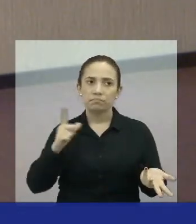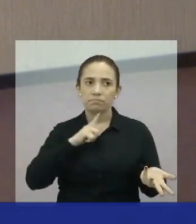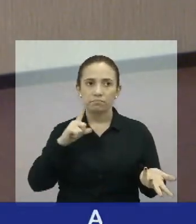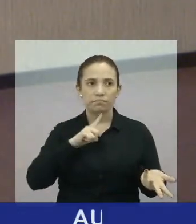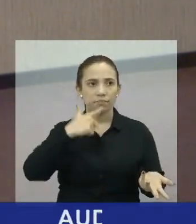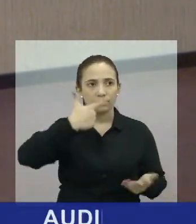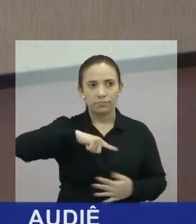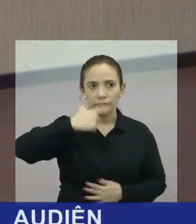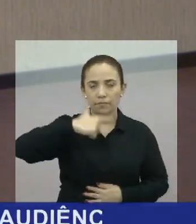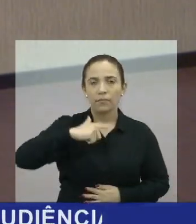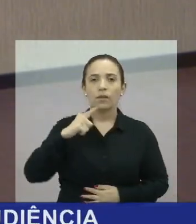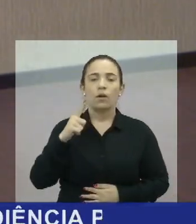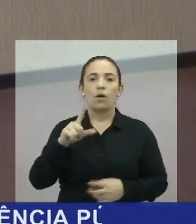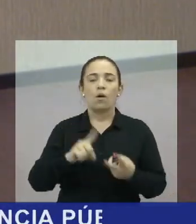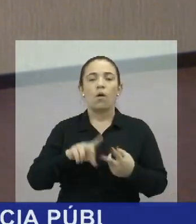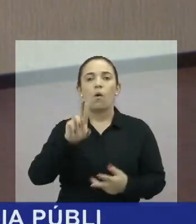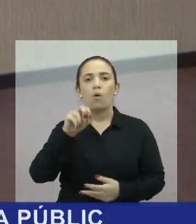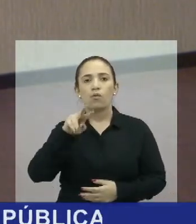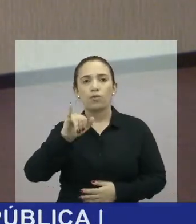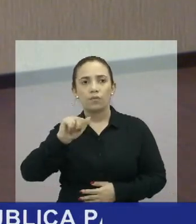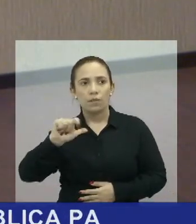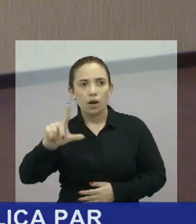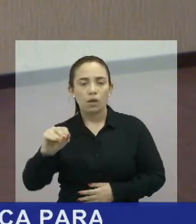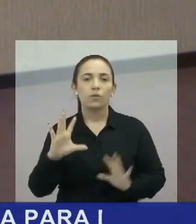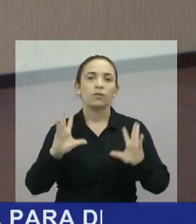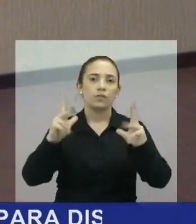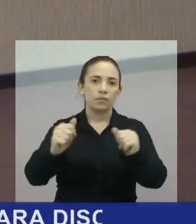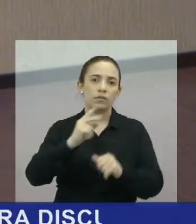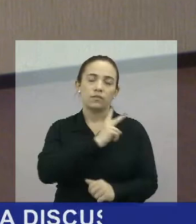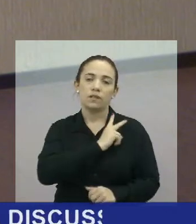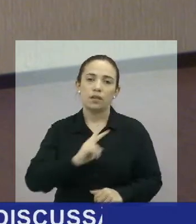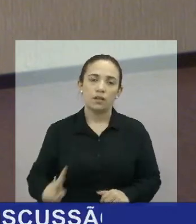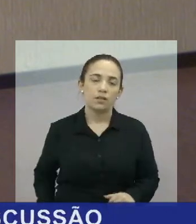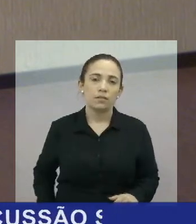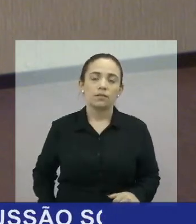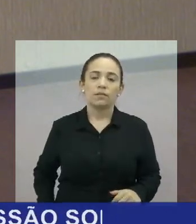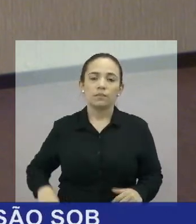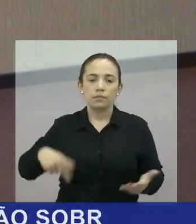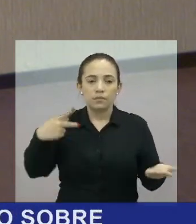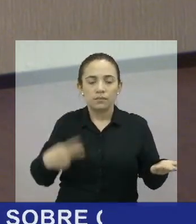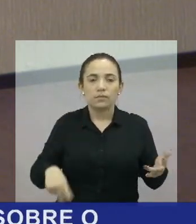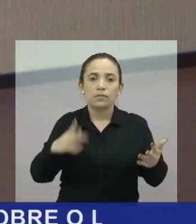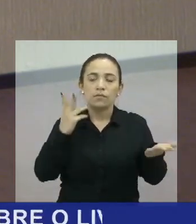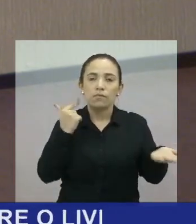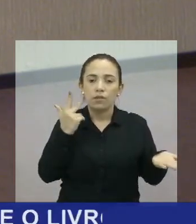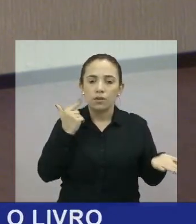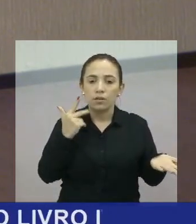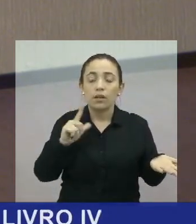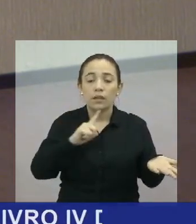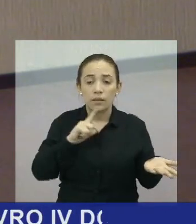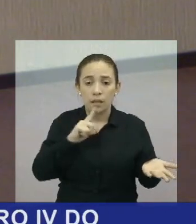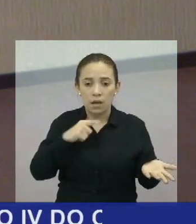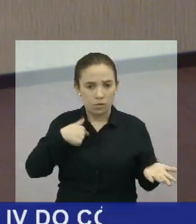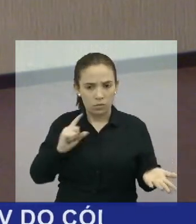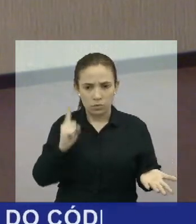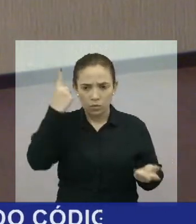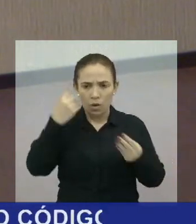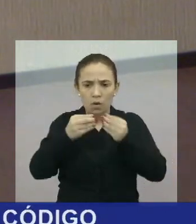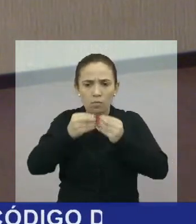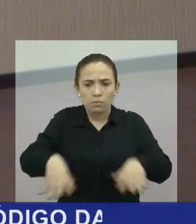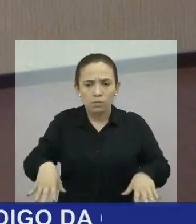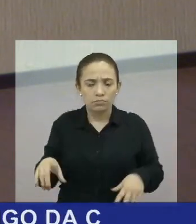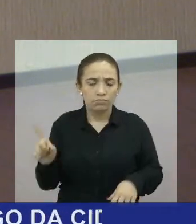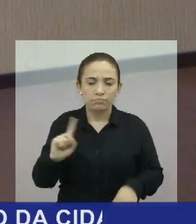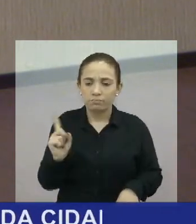com o Ronivaldo e com todos os vereadores, essa questão das calçadas de Fortaleza, que não atinge só a mim, não, que